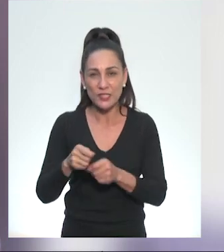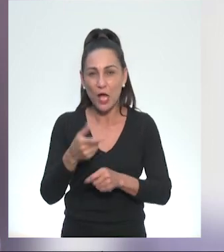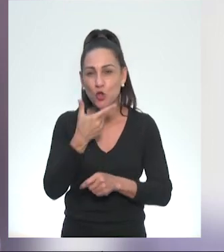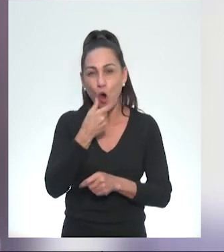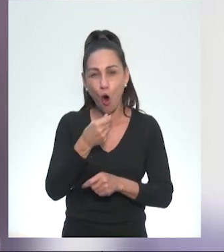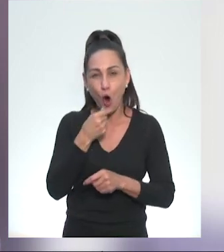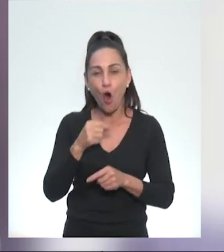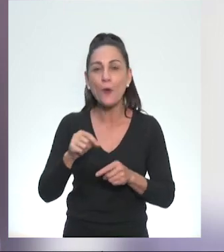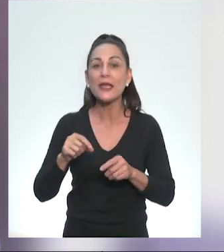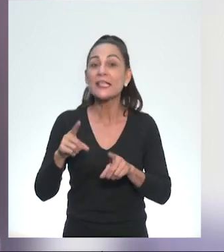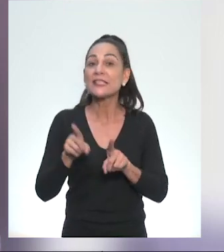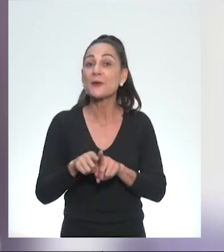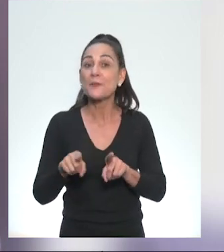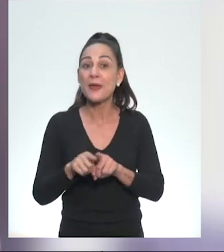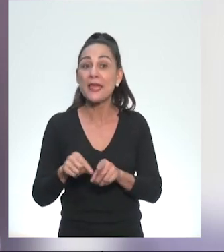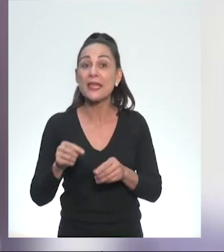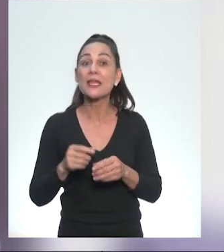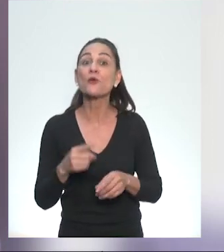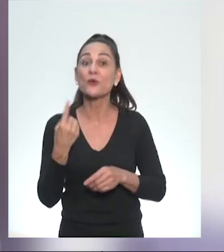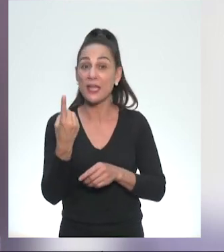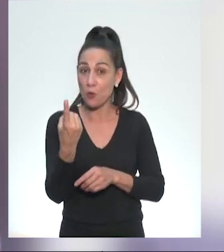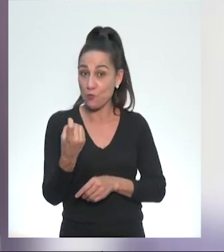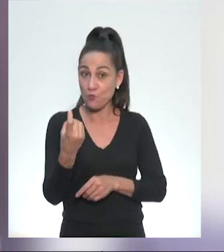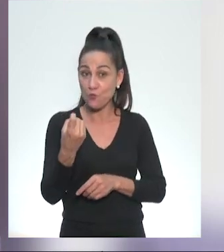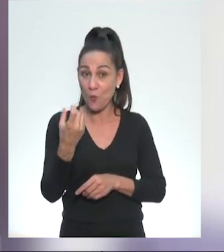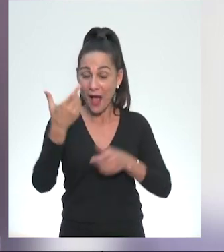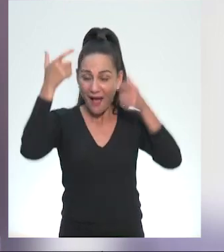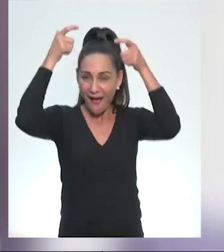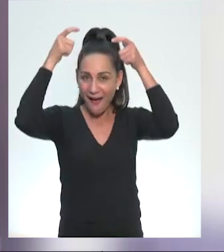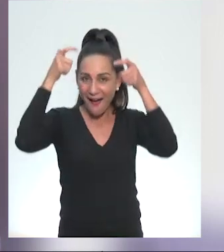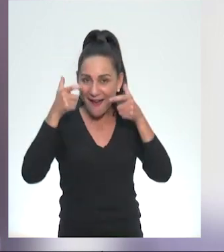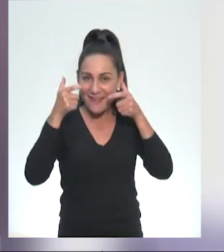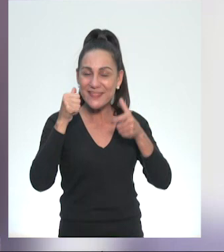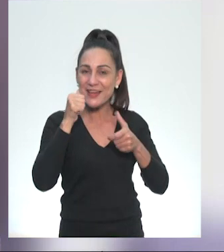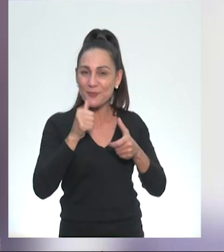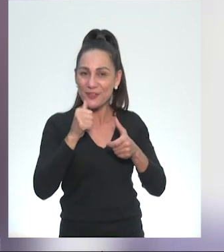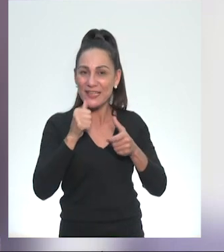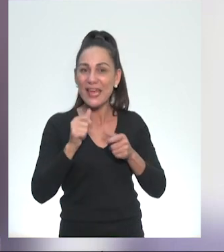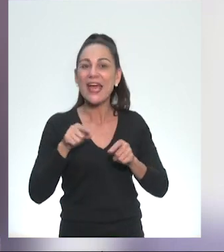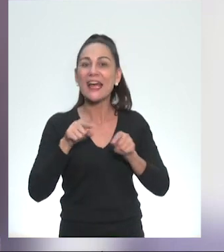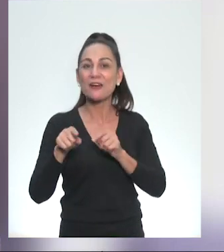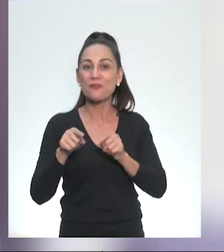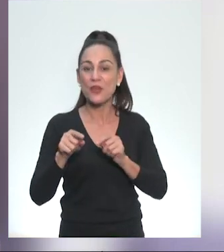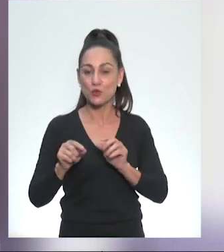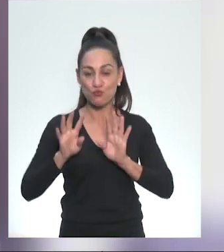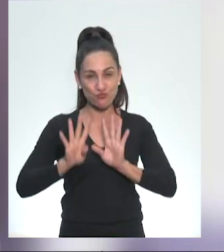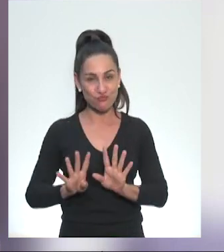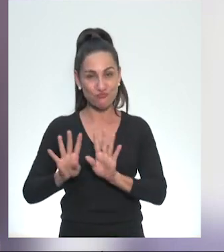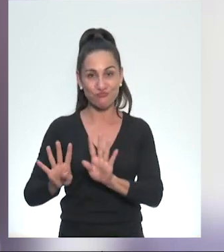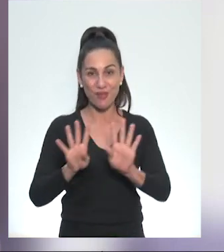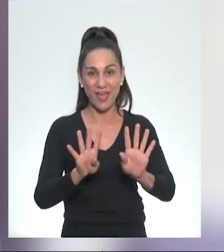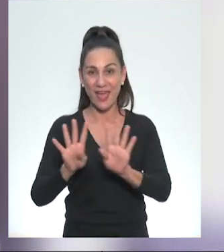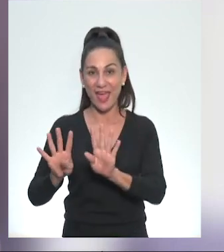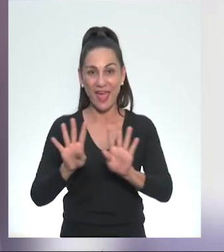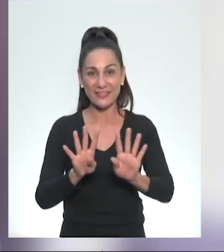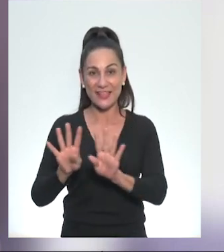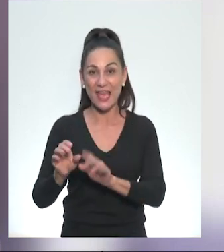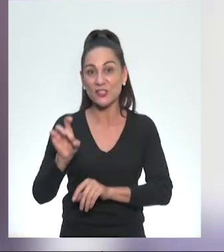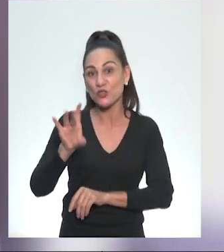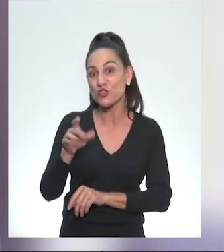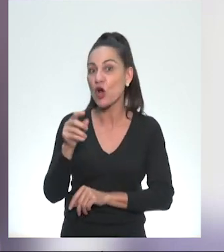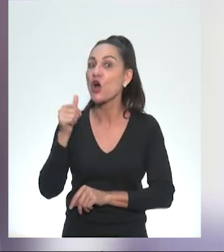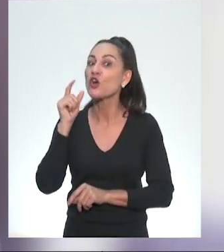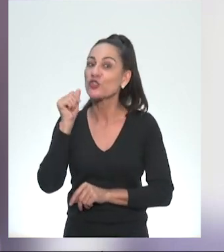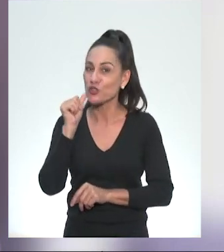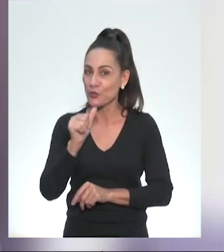uma exceção para a rainha Nhan Hangbe. E aí ela fez um exército de amazonas, né? Ou seja, aí eram só mulheres que faziam